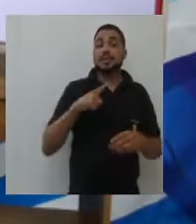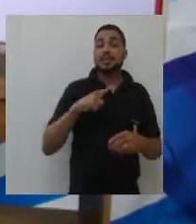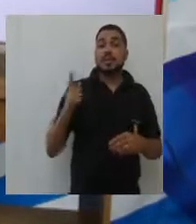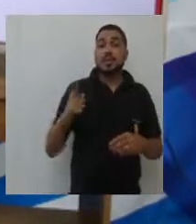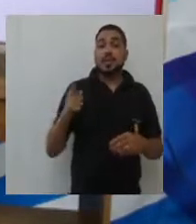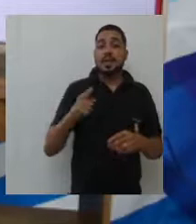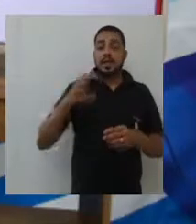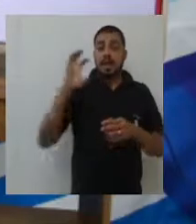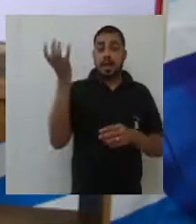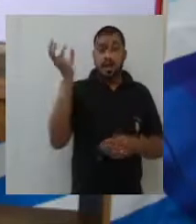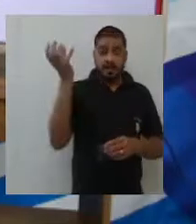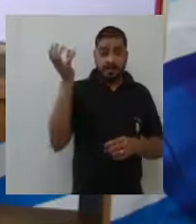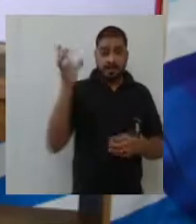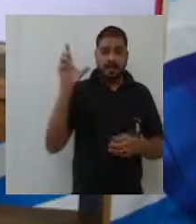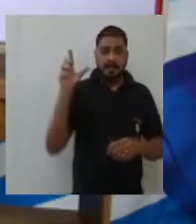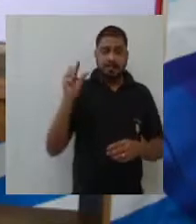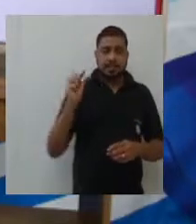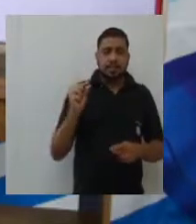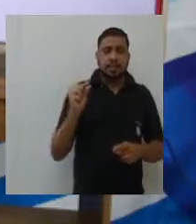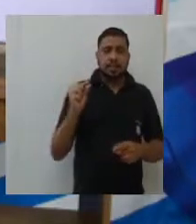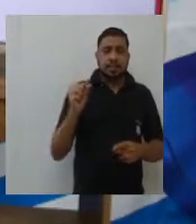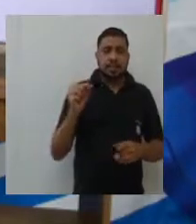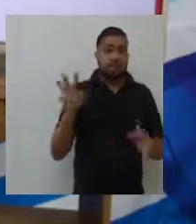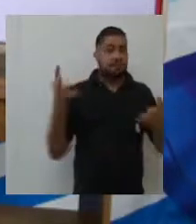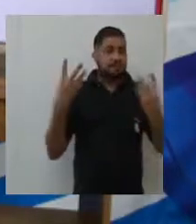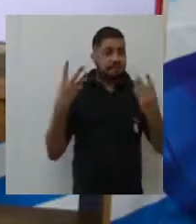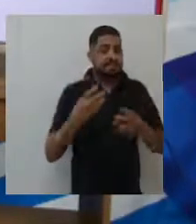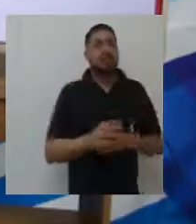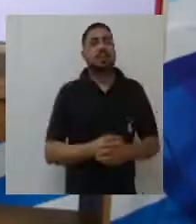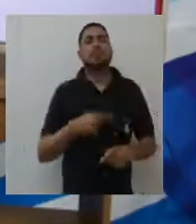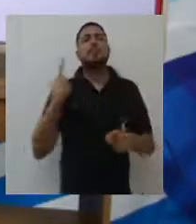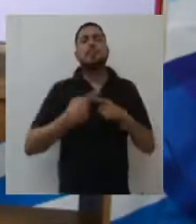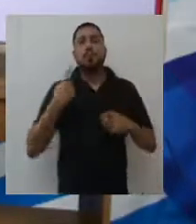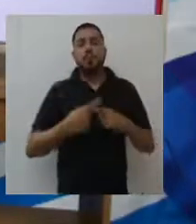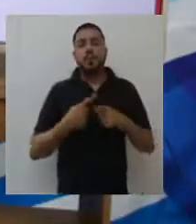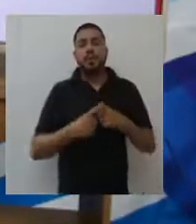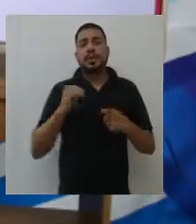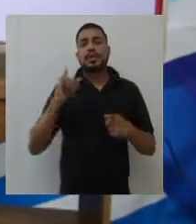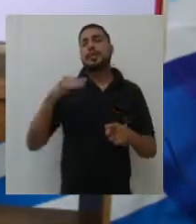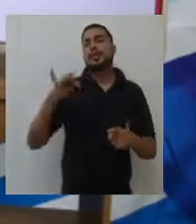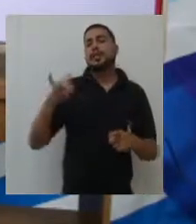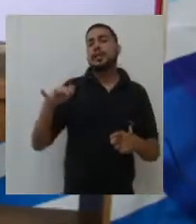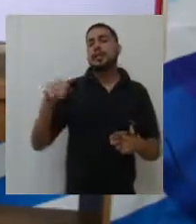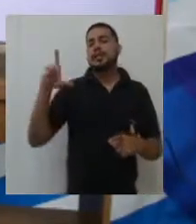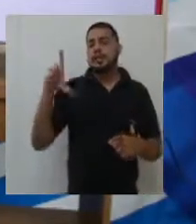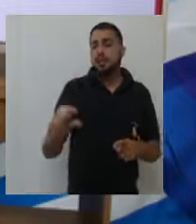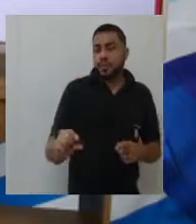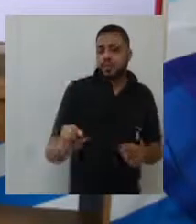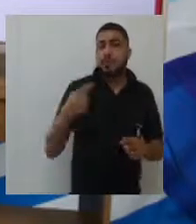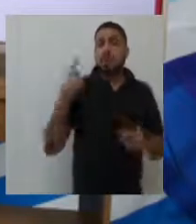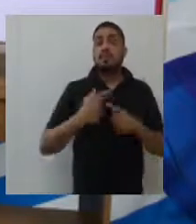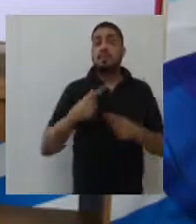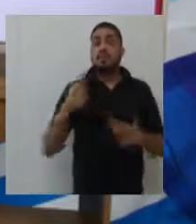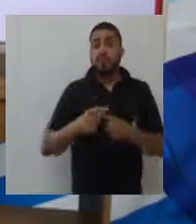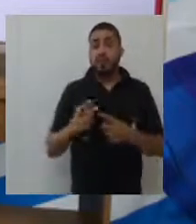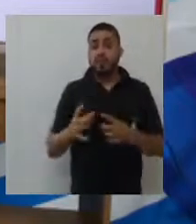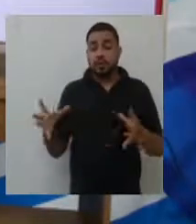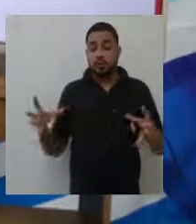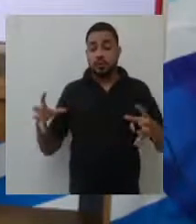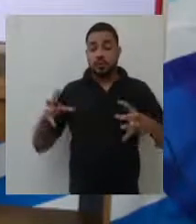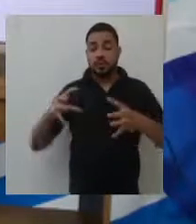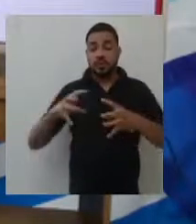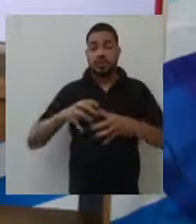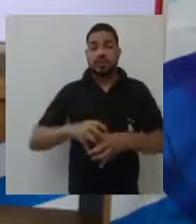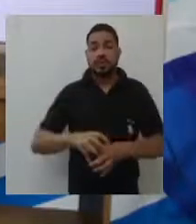da lâmpada diminuiu. O que eu quero chamar a atenção para vocês é o seguinte. Por que a intensidade diminuiu? Porque a concentração